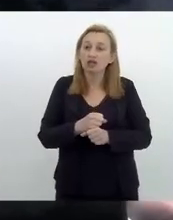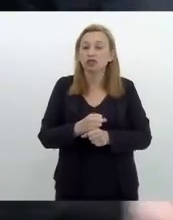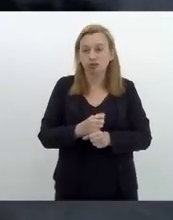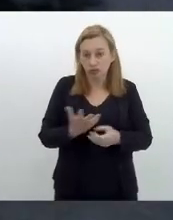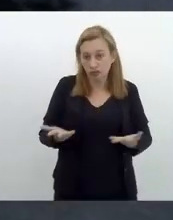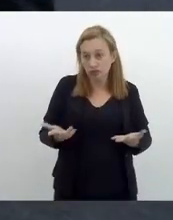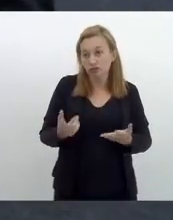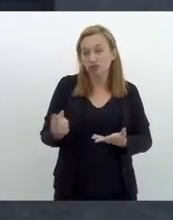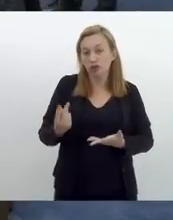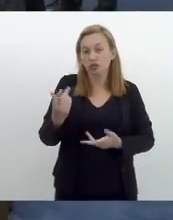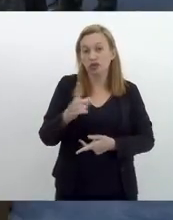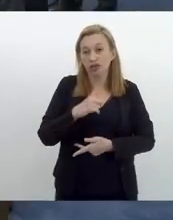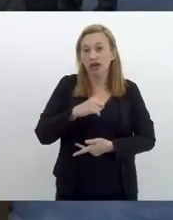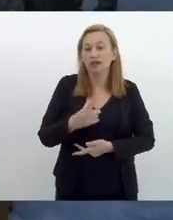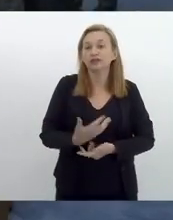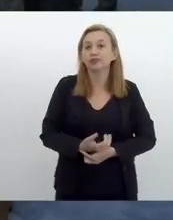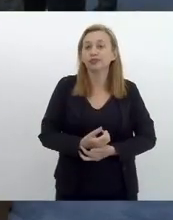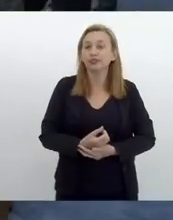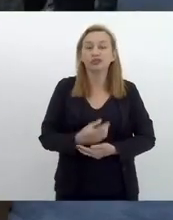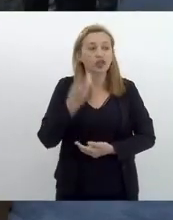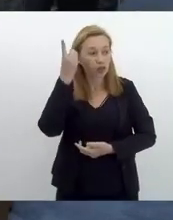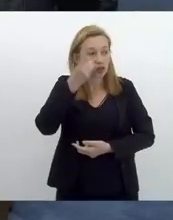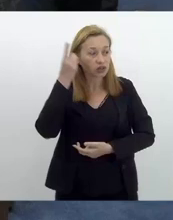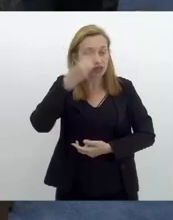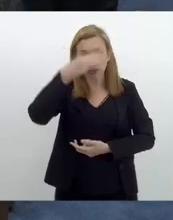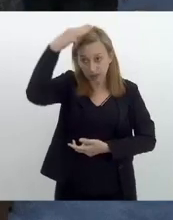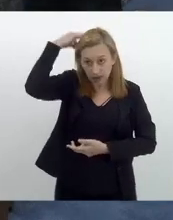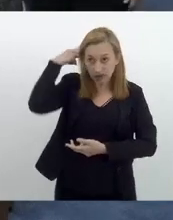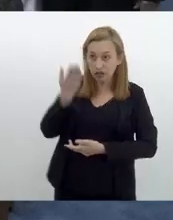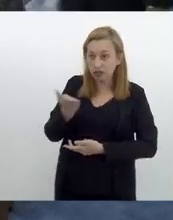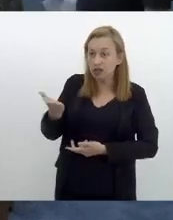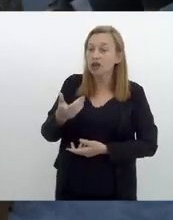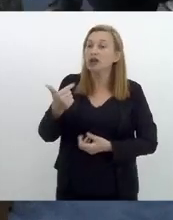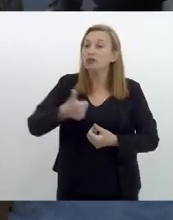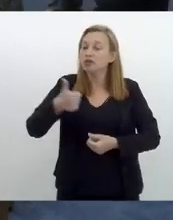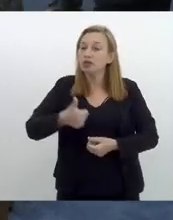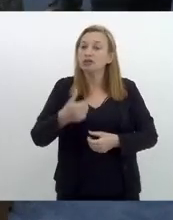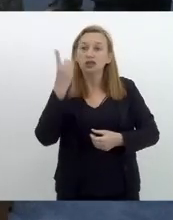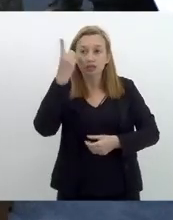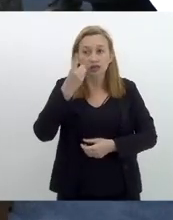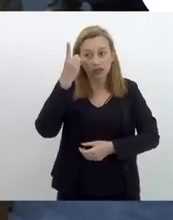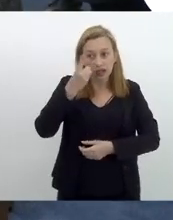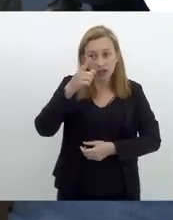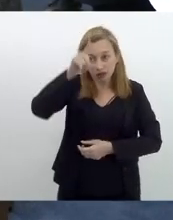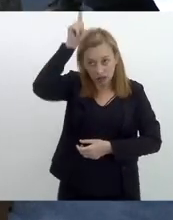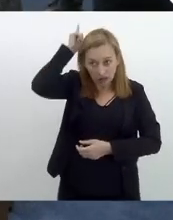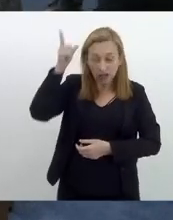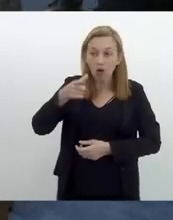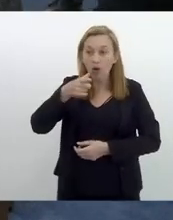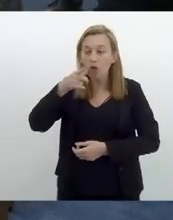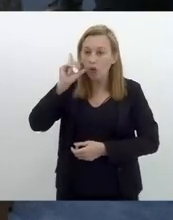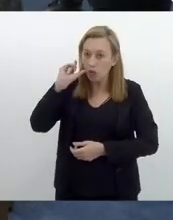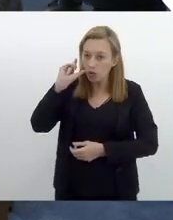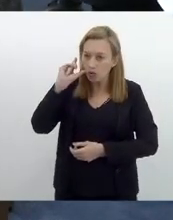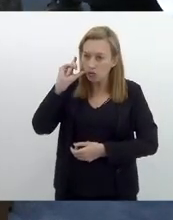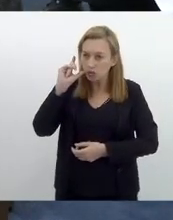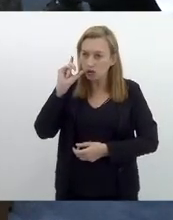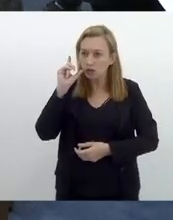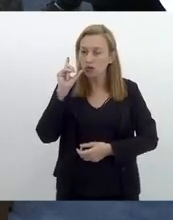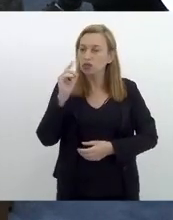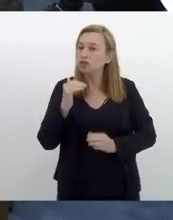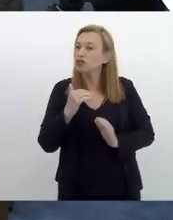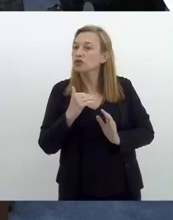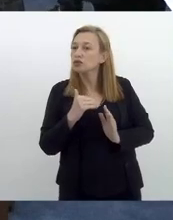é isso. Deputado Márcio por favor. Primeiro deputado Luiz Paulo dizer que desde ontem quando foi feito o